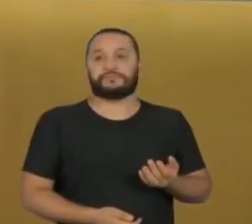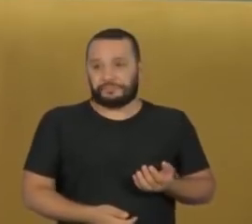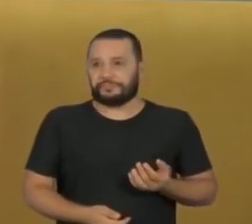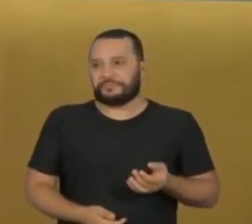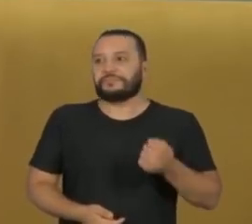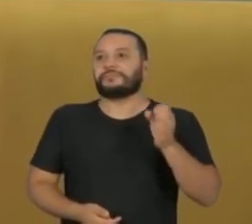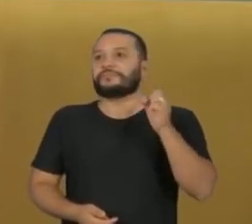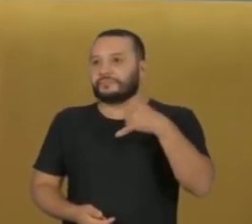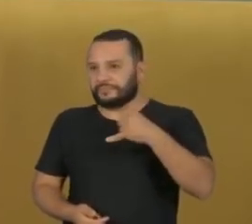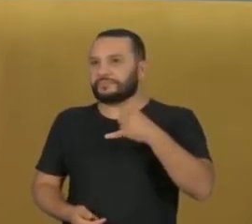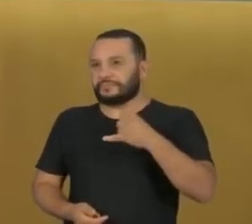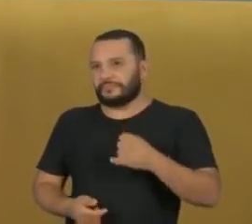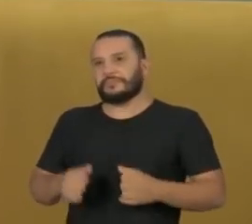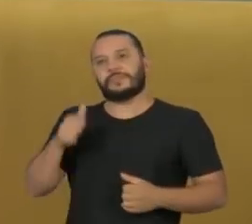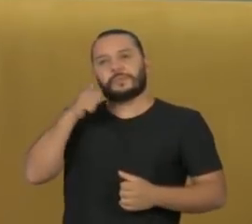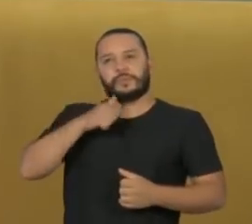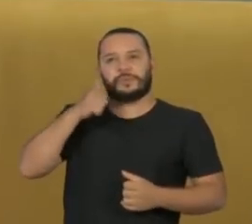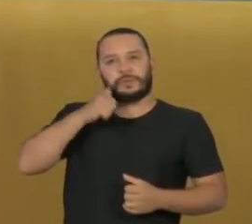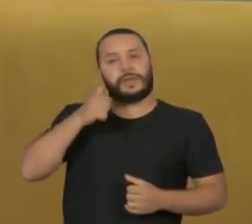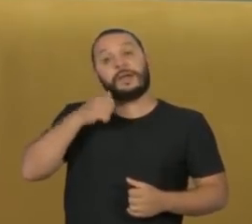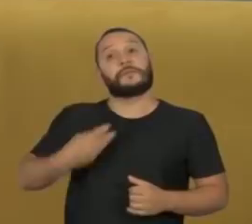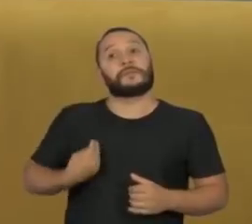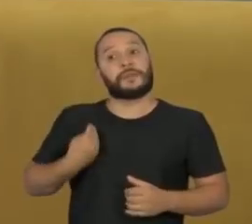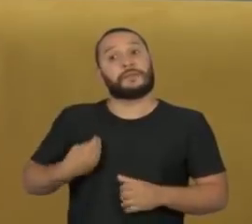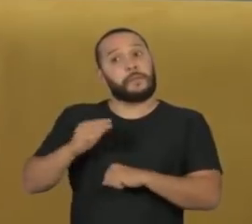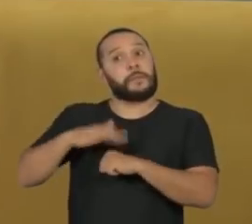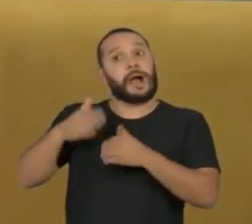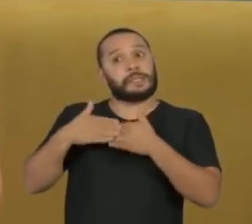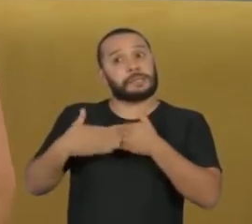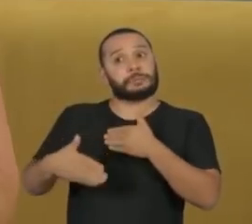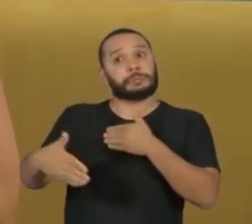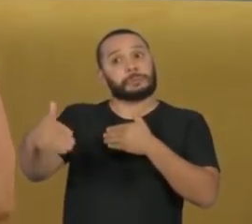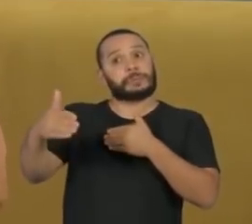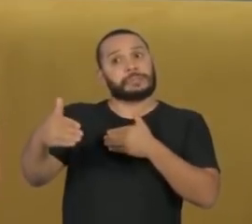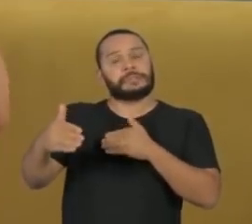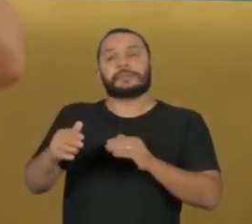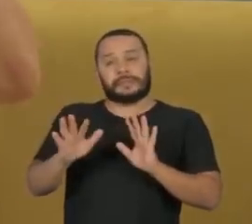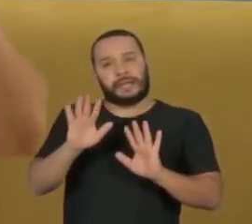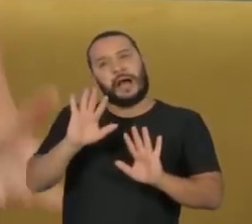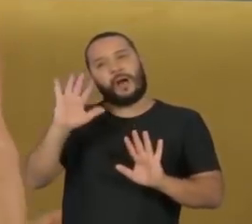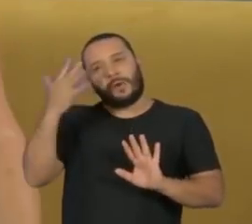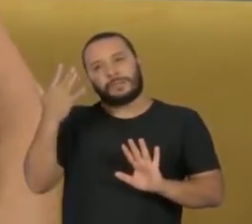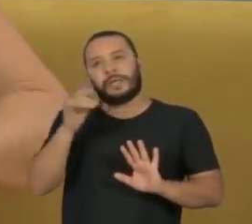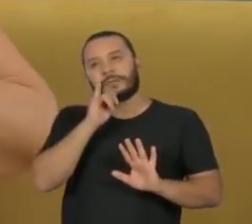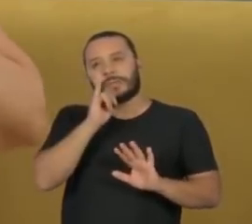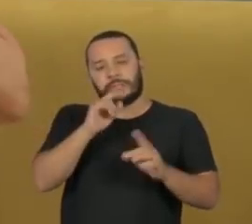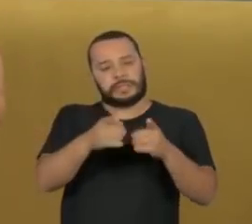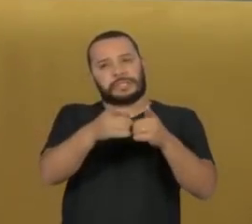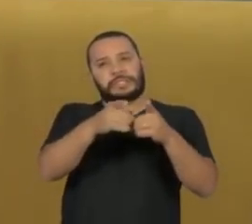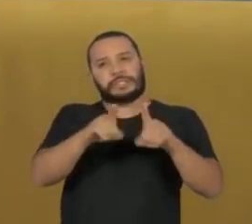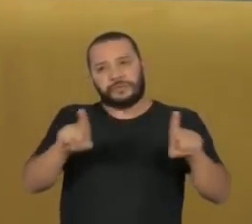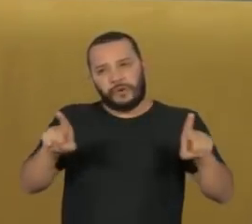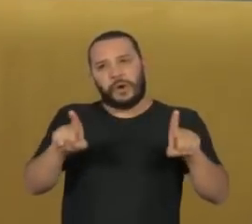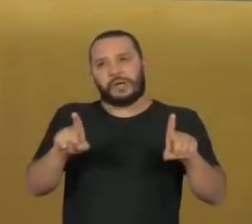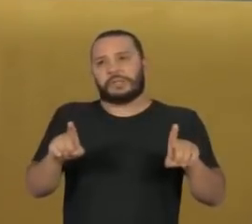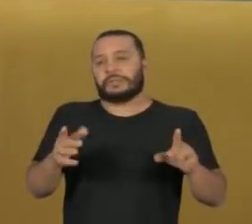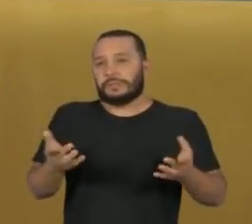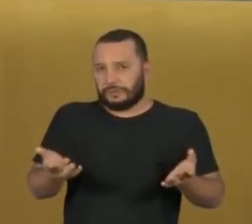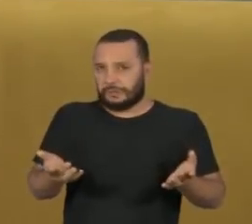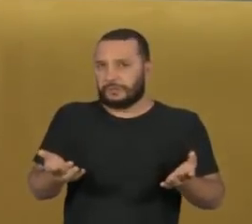As mulheres vivem mais tempo e, quando acabam se separando, desquitando, divorciando, seja lá o que